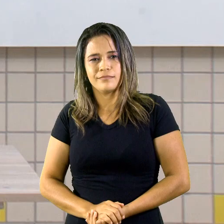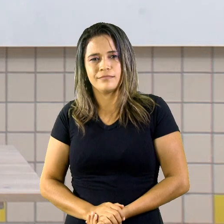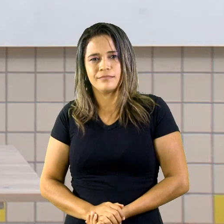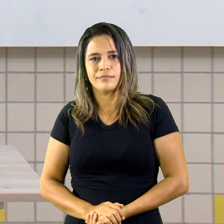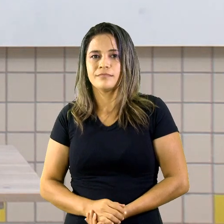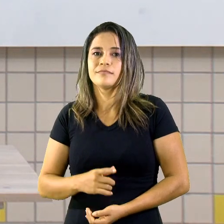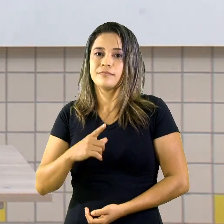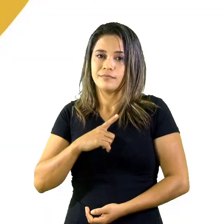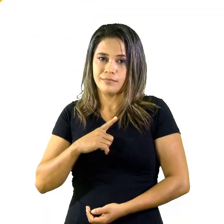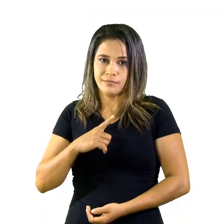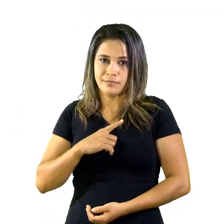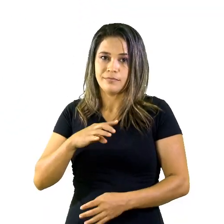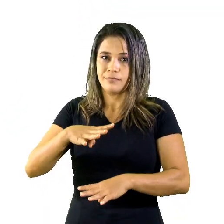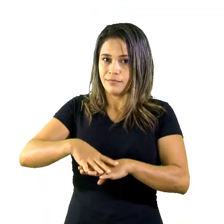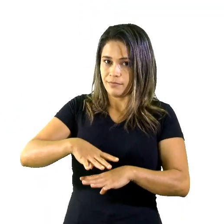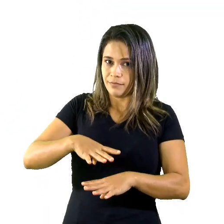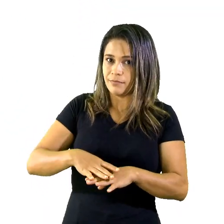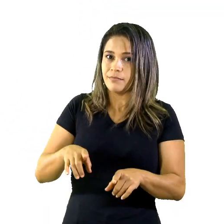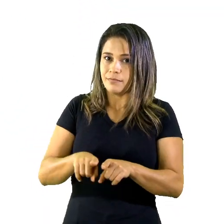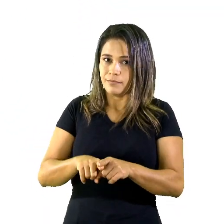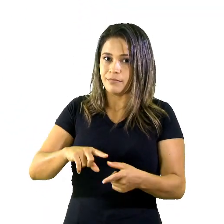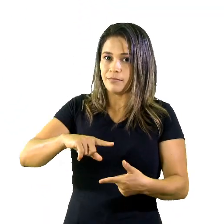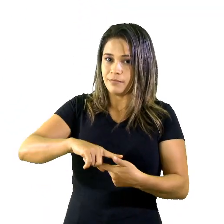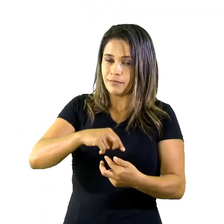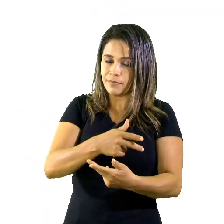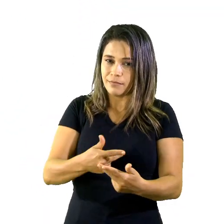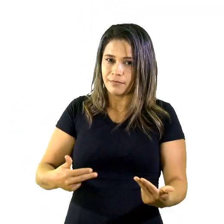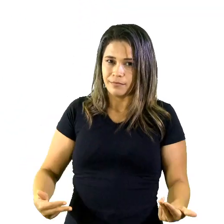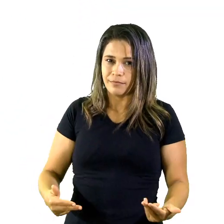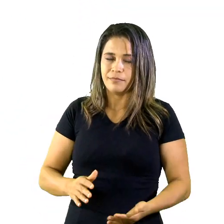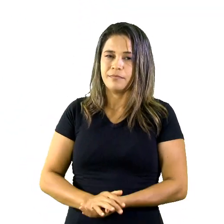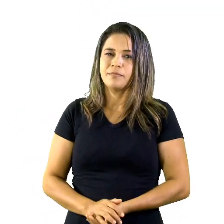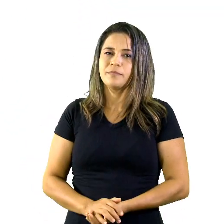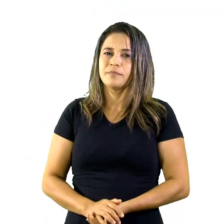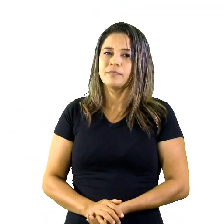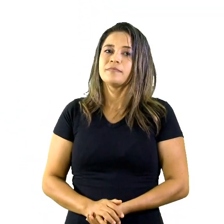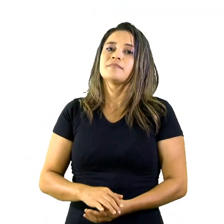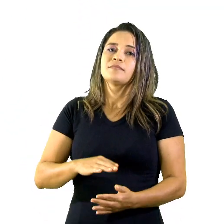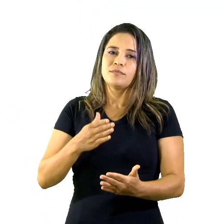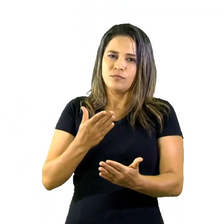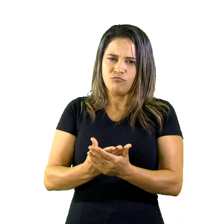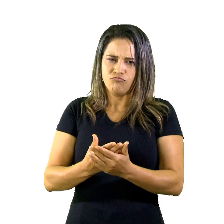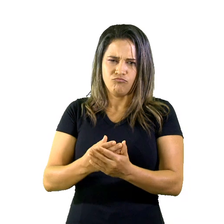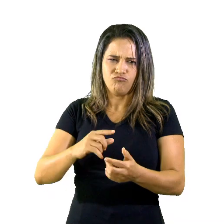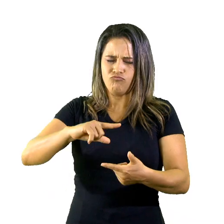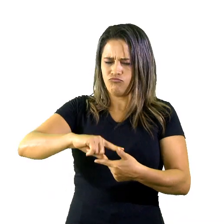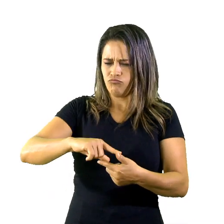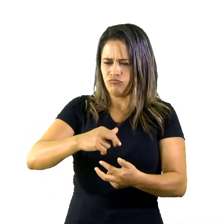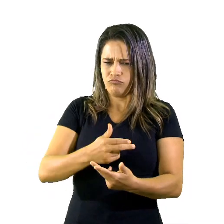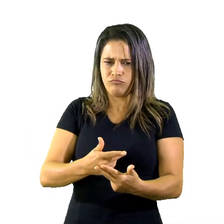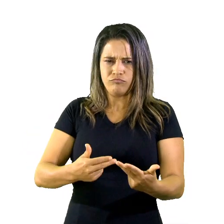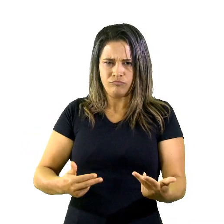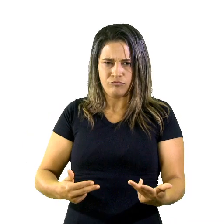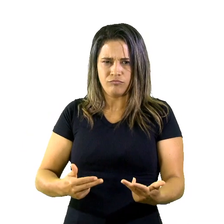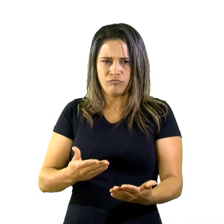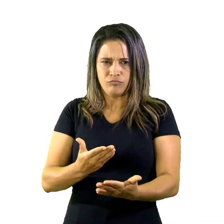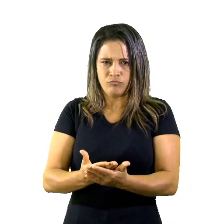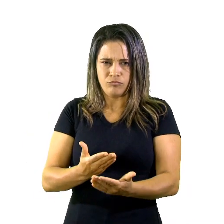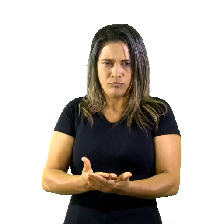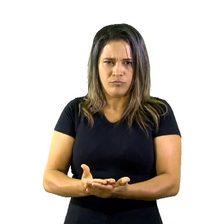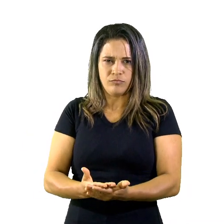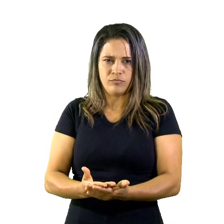a geometria. A geometria é o estudo das formas que estavam onde?